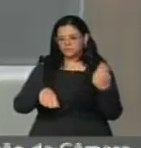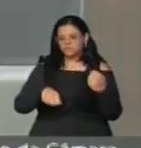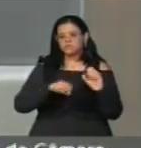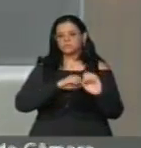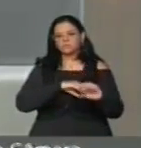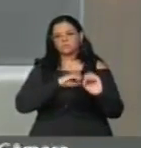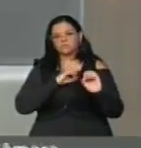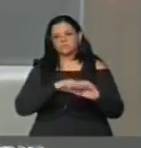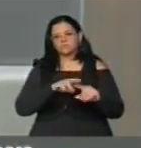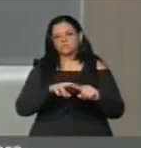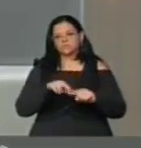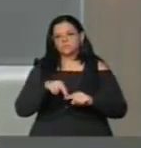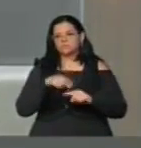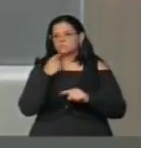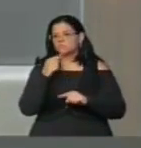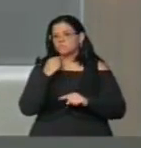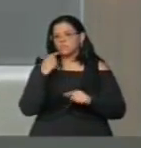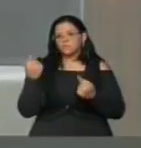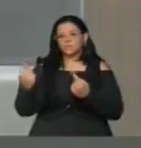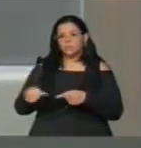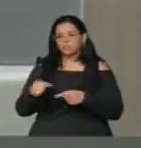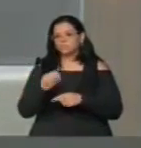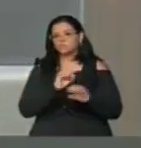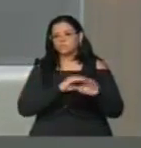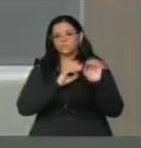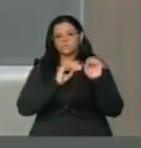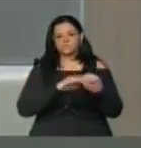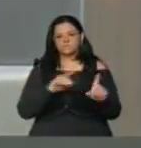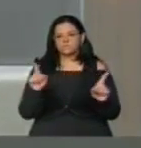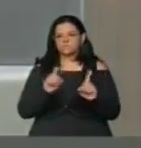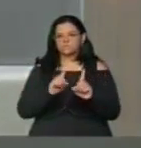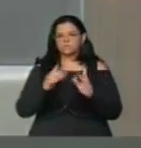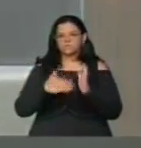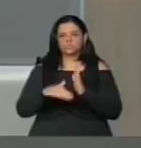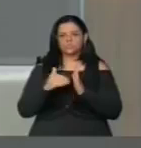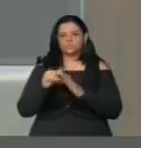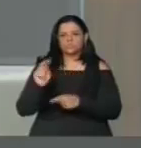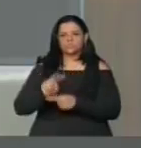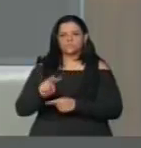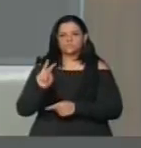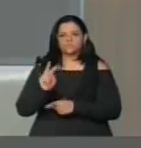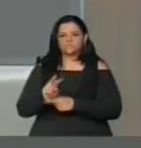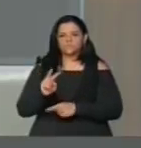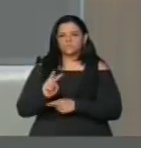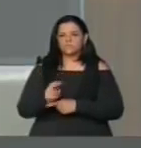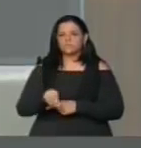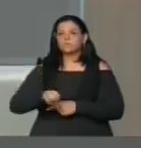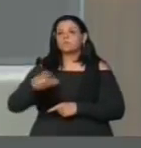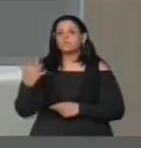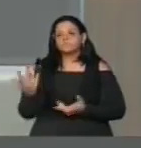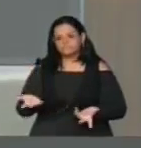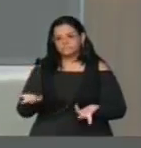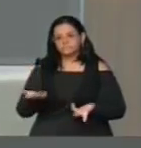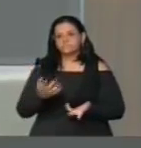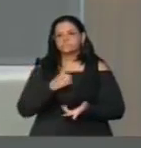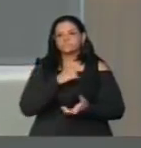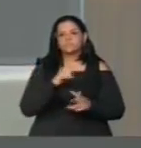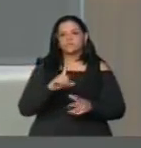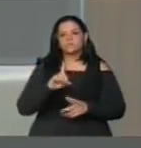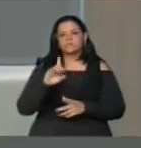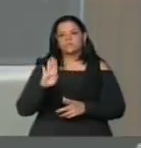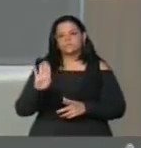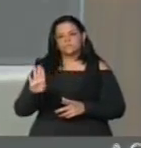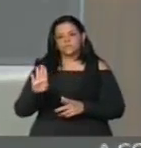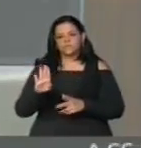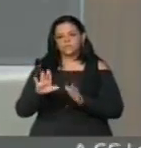Então, ninguém é contra a educação, mas quantos defendem e fazem pela educação? A Lei Diretriz de Bases para a Educação